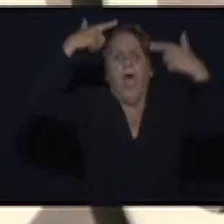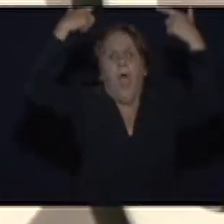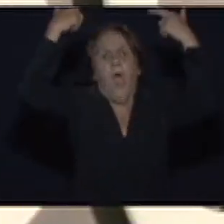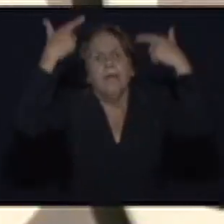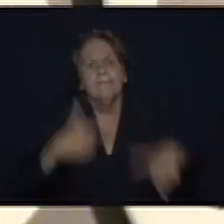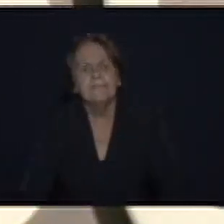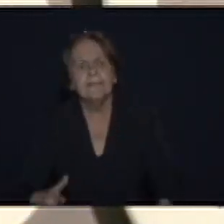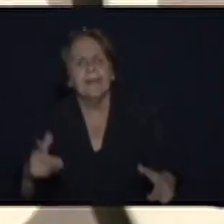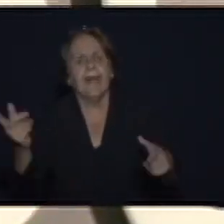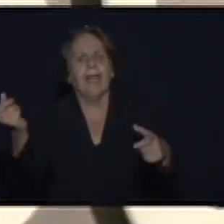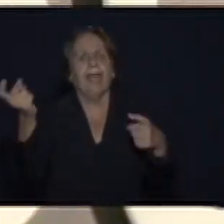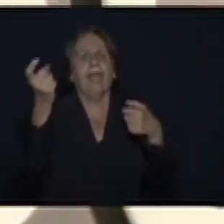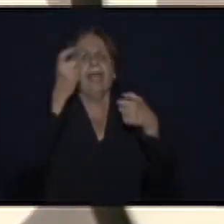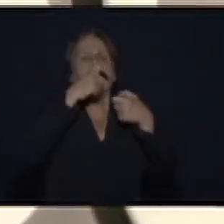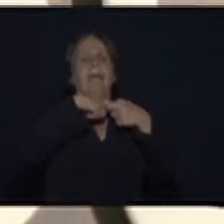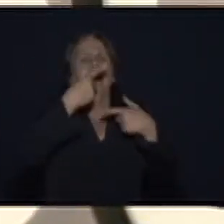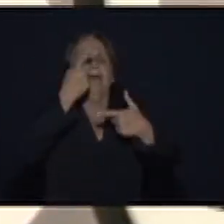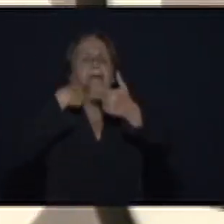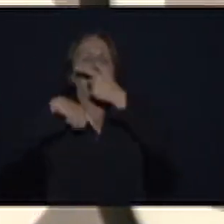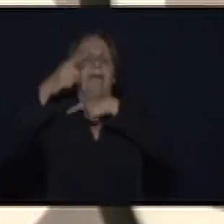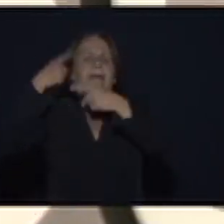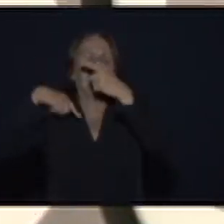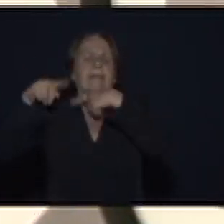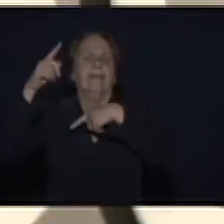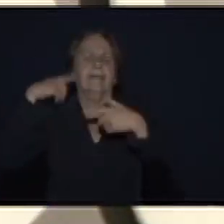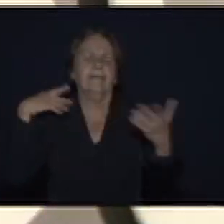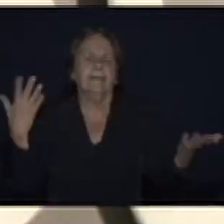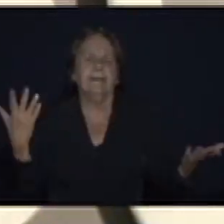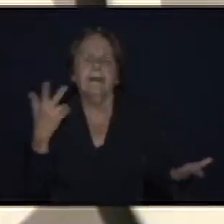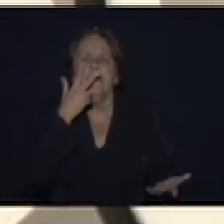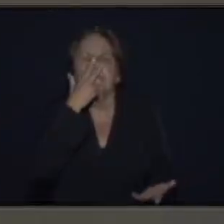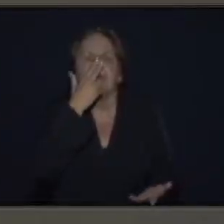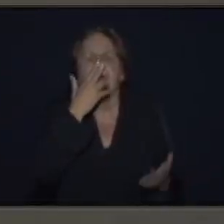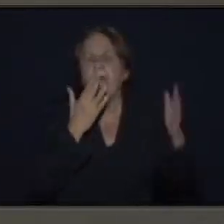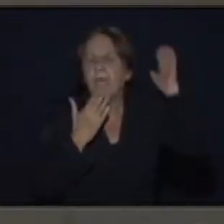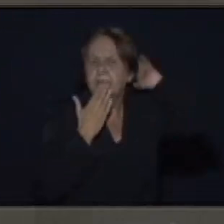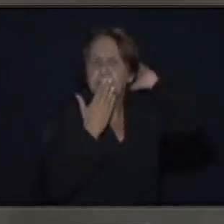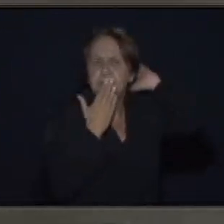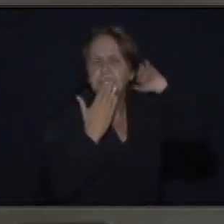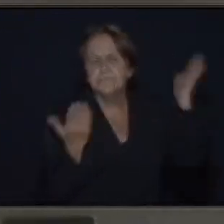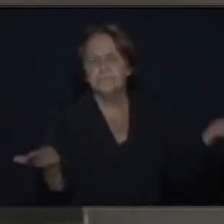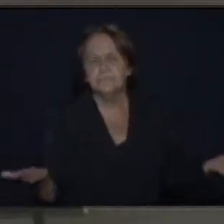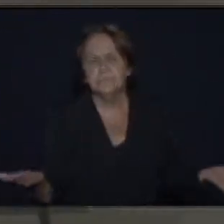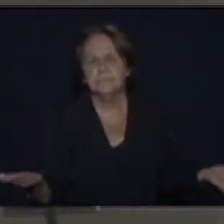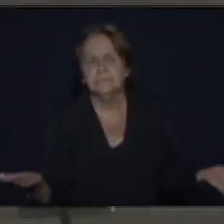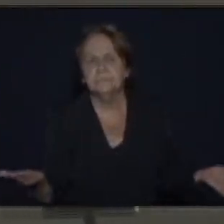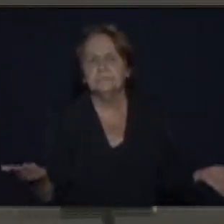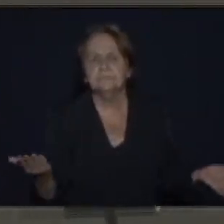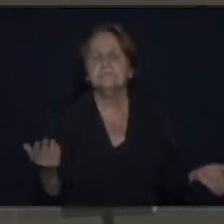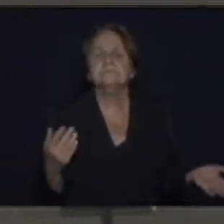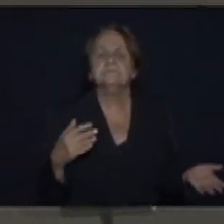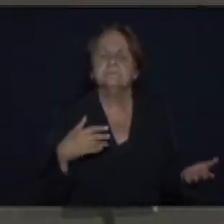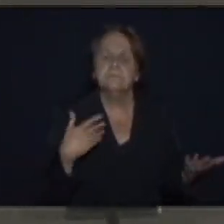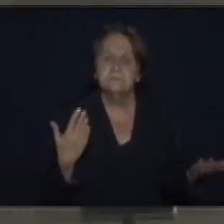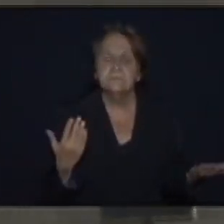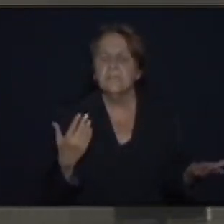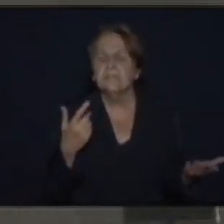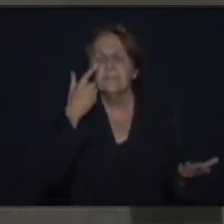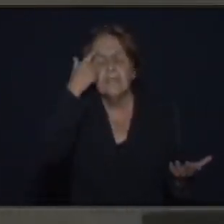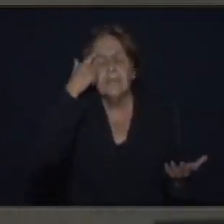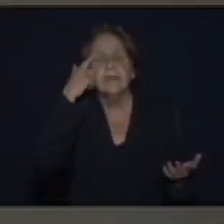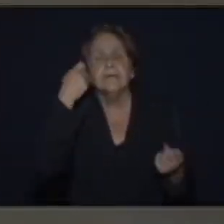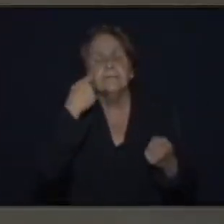visão tribal está é preciso de canto encontrar soluções permanentes